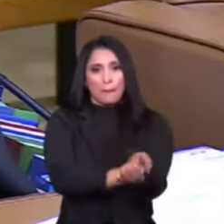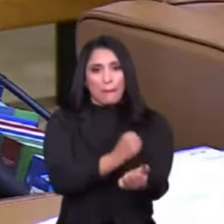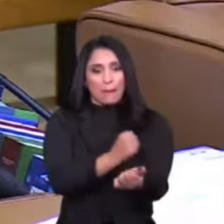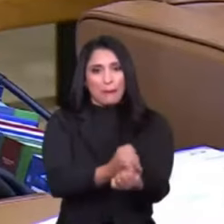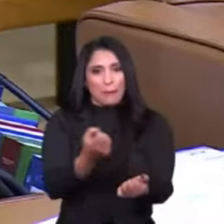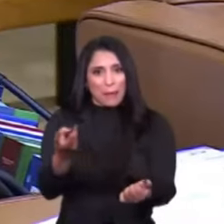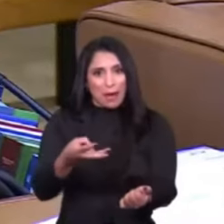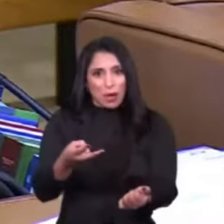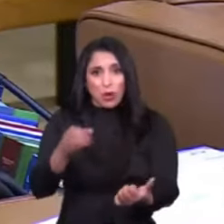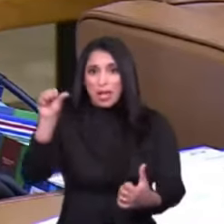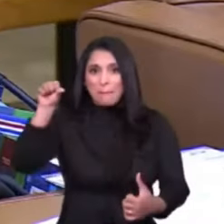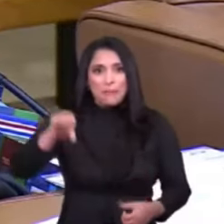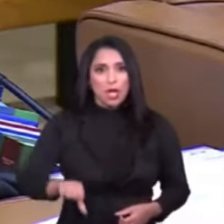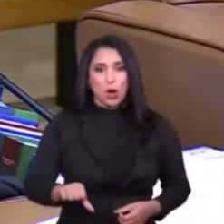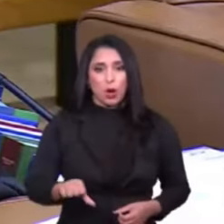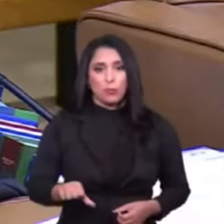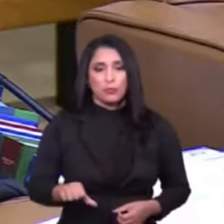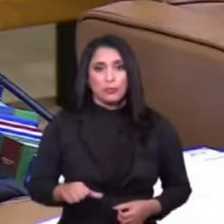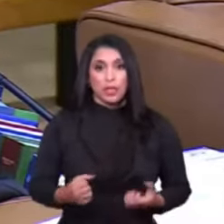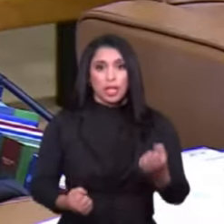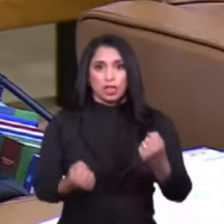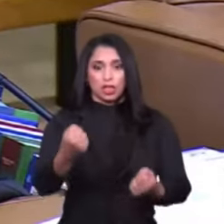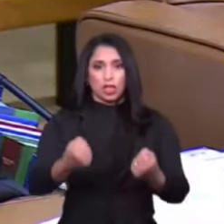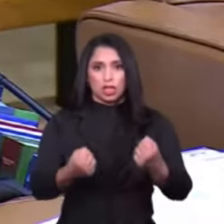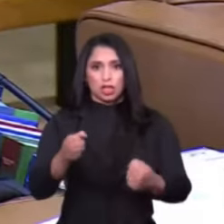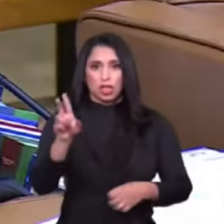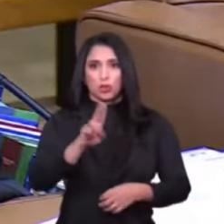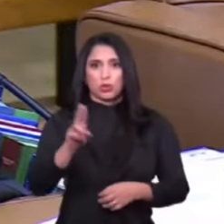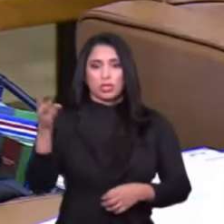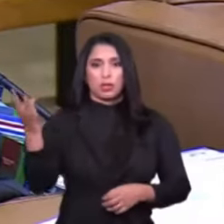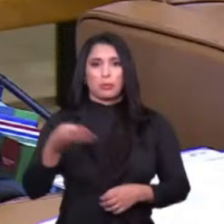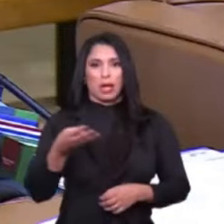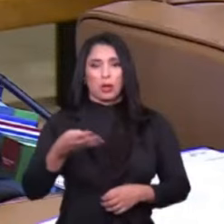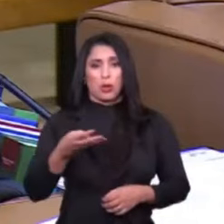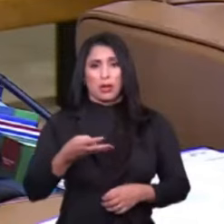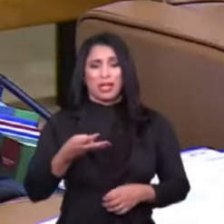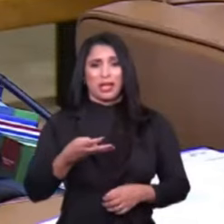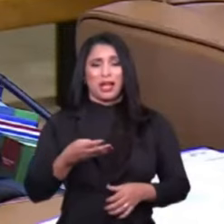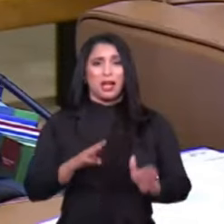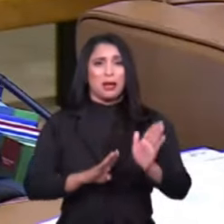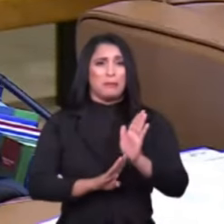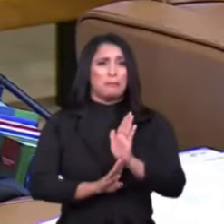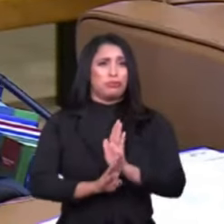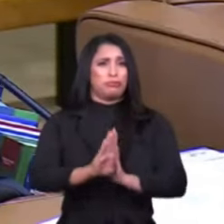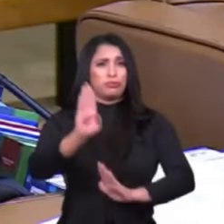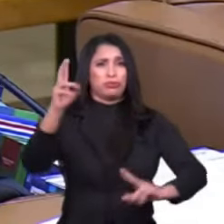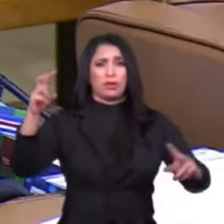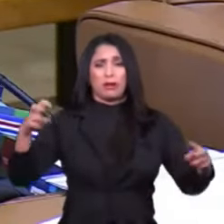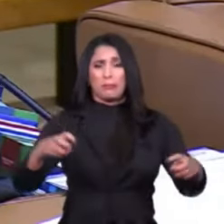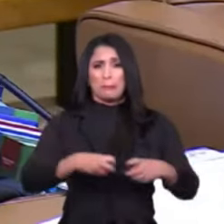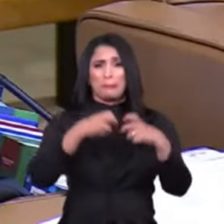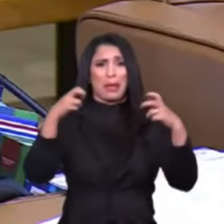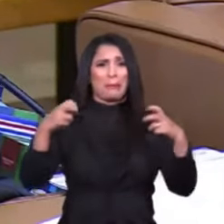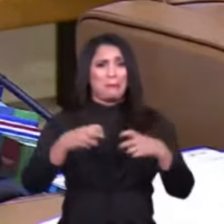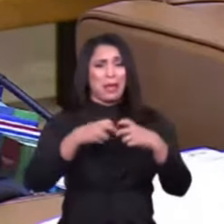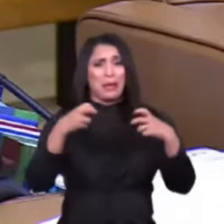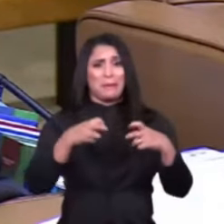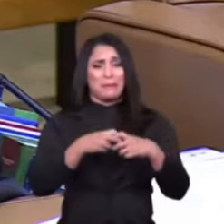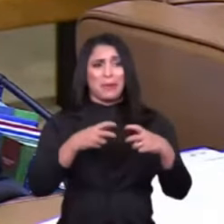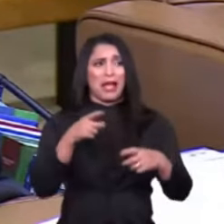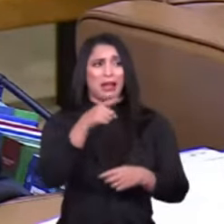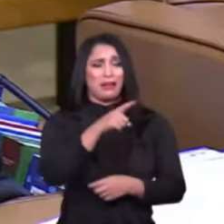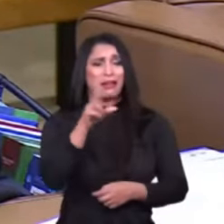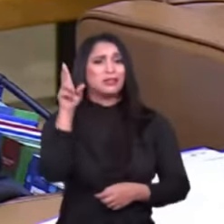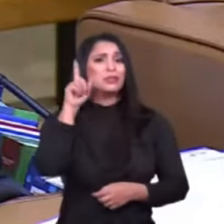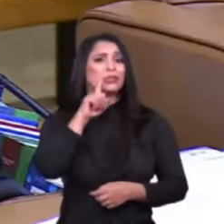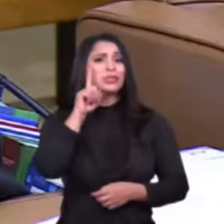Dirigir sob o efeito de maconha levou a um aumento significativo de acidentes de trânsito e mortes nos estados